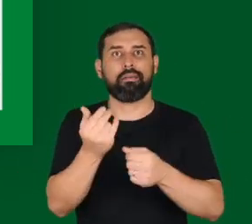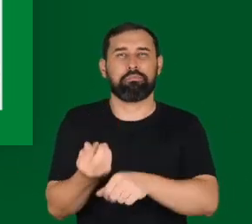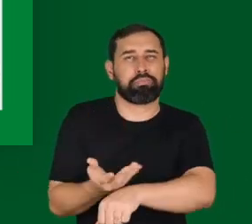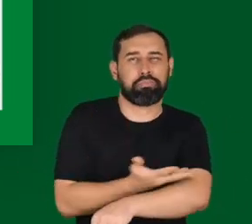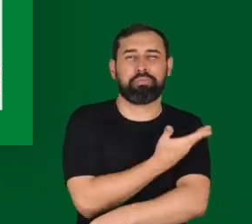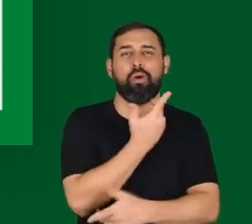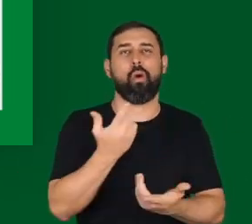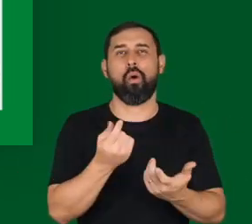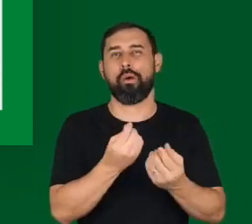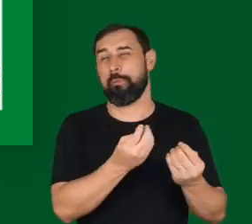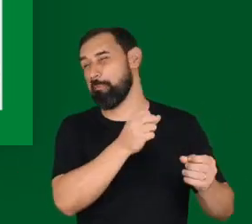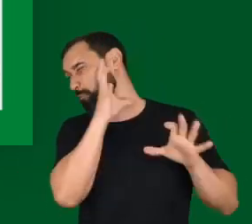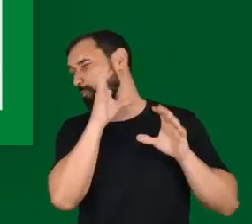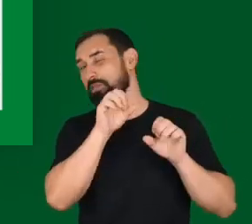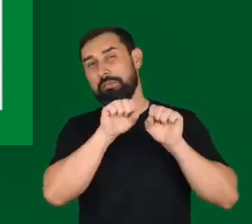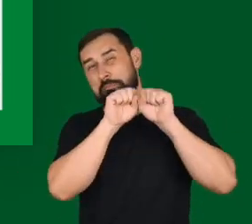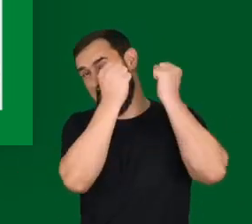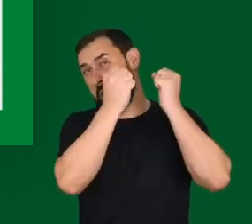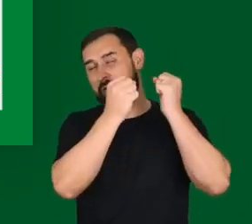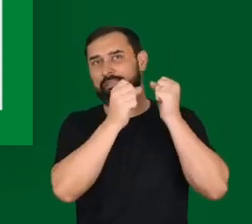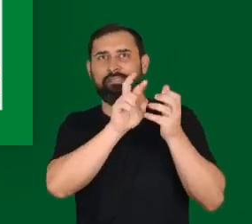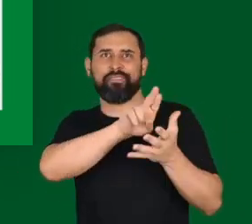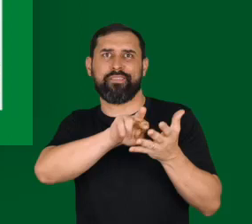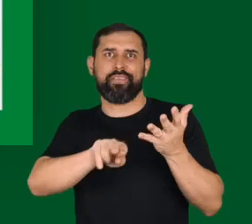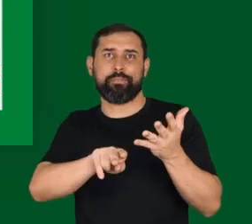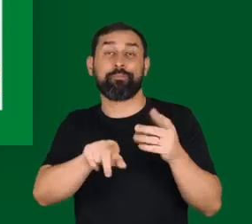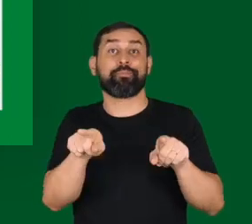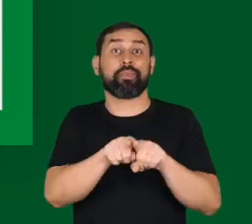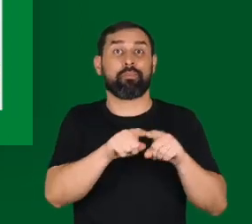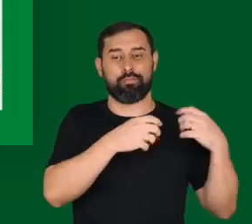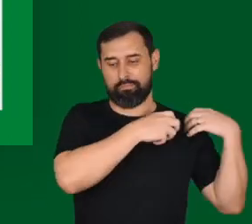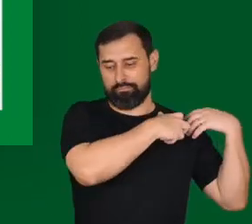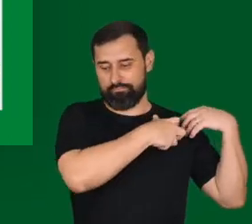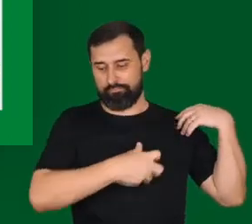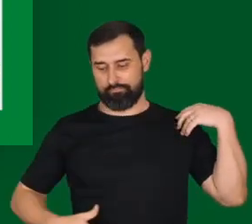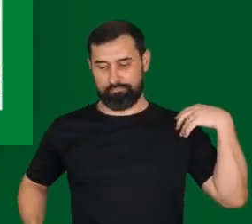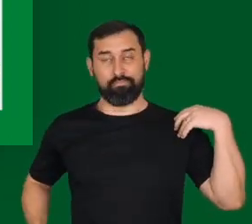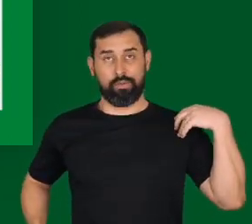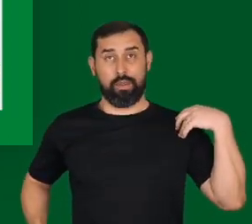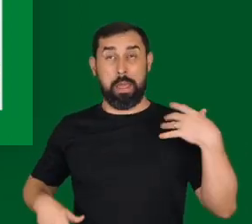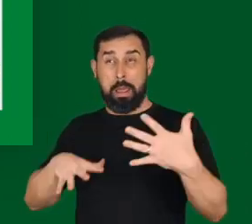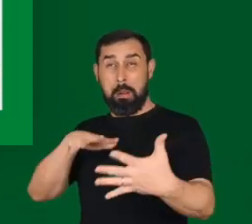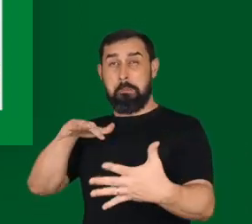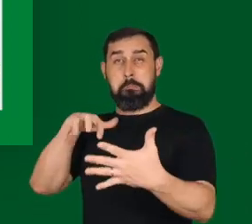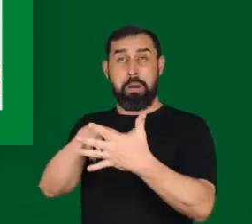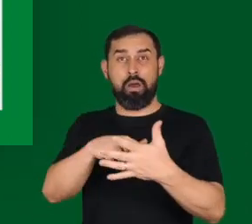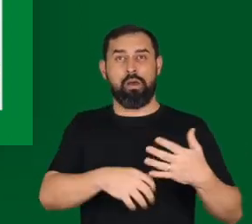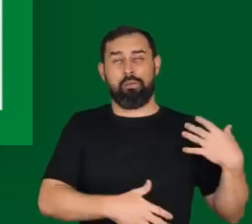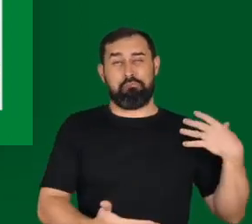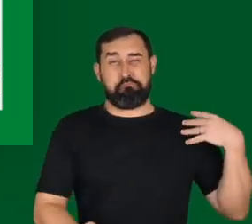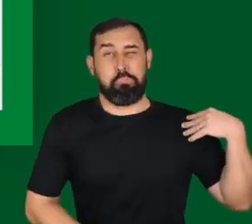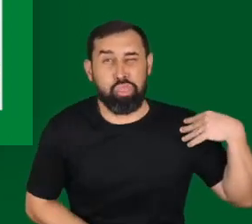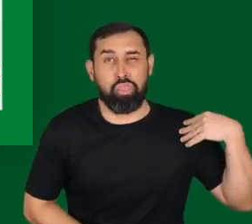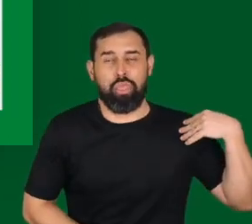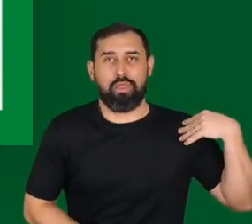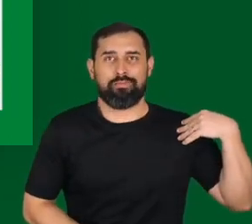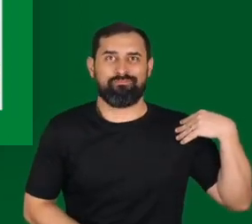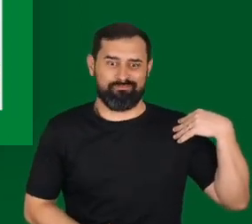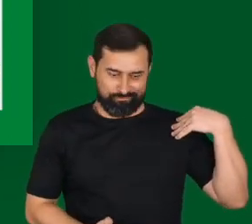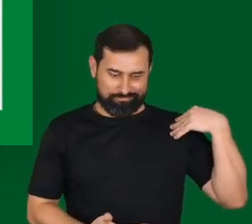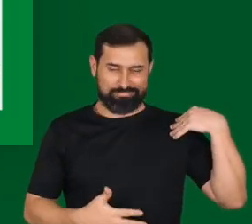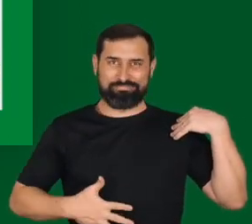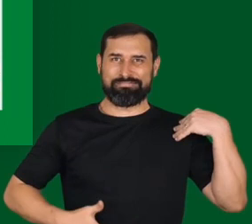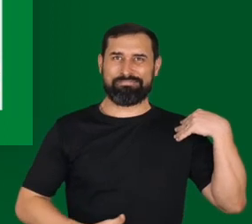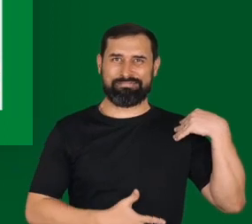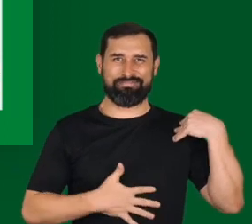de face, entre outros. E também o cinto de segurança, né, pode causar algumas lesões aí, principalmente